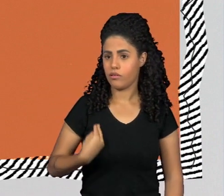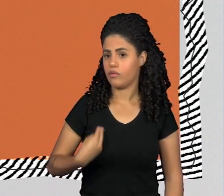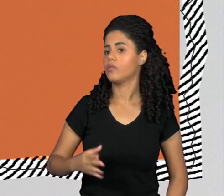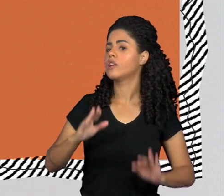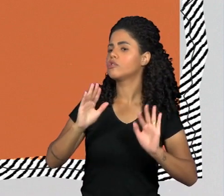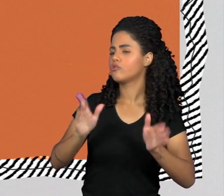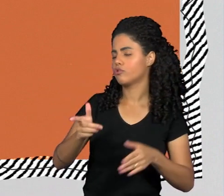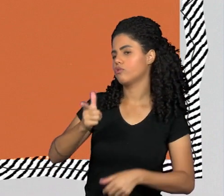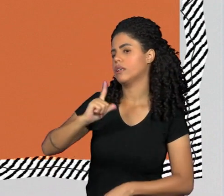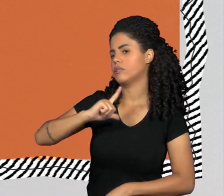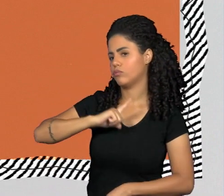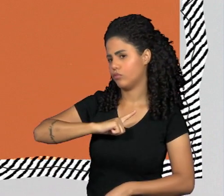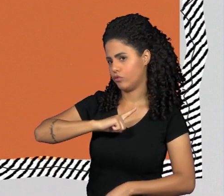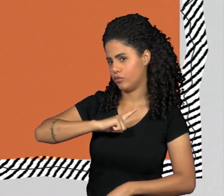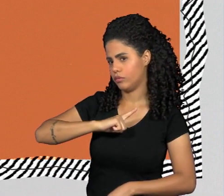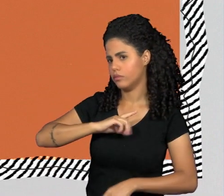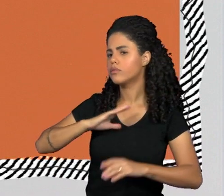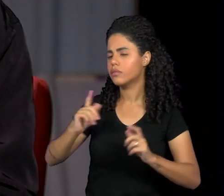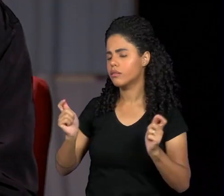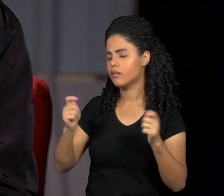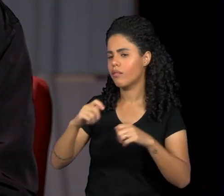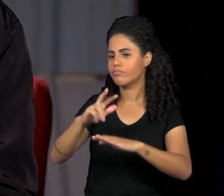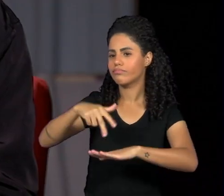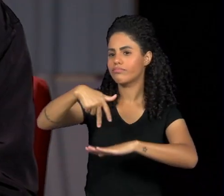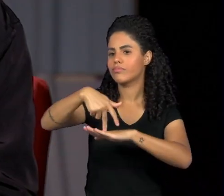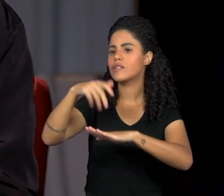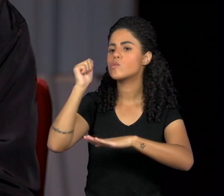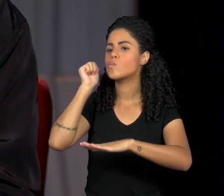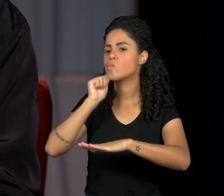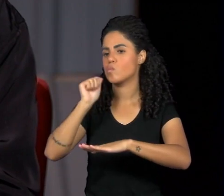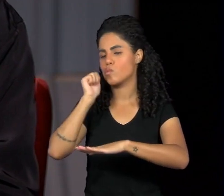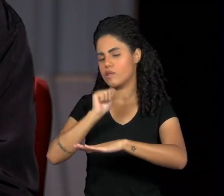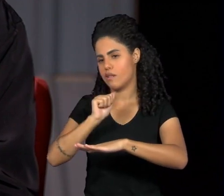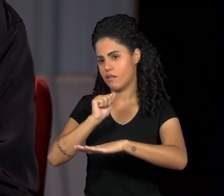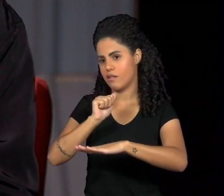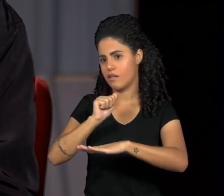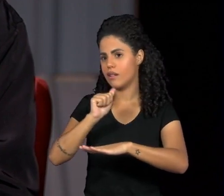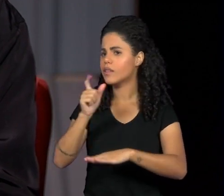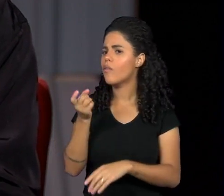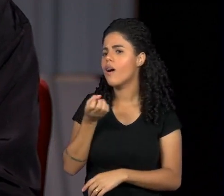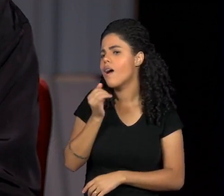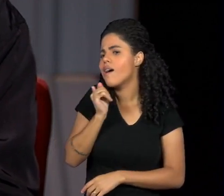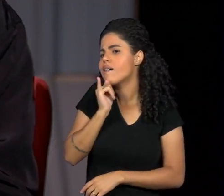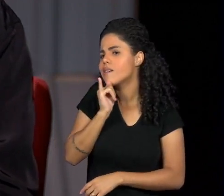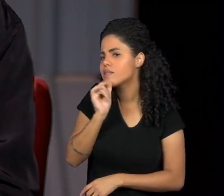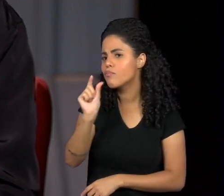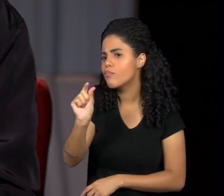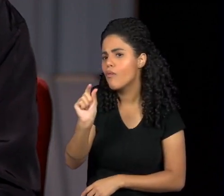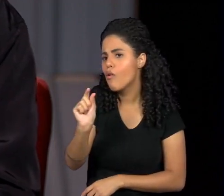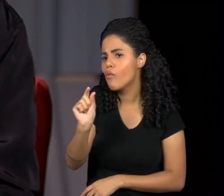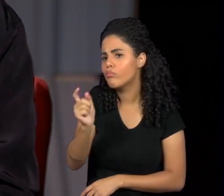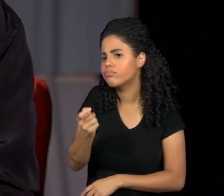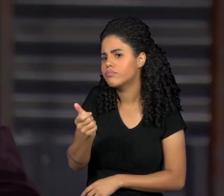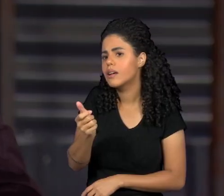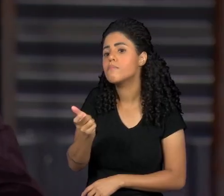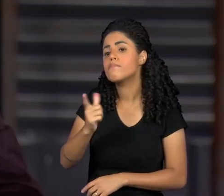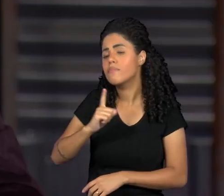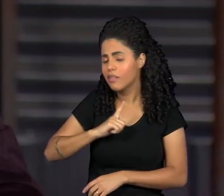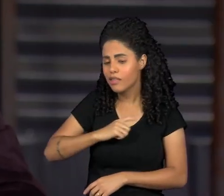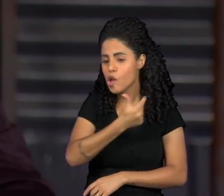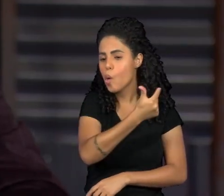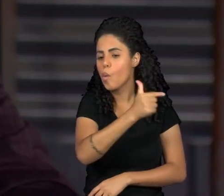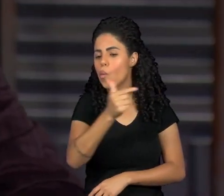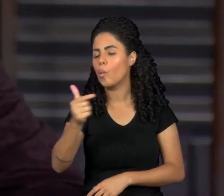daquele lado e que dava protagonismo à mulher, por exemplo. Isso eu estou dando um pequeno exemplo, Claro. mas há inúmeros outros exemplos para falar